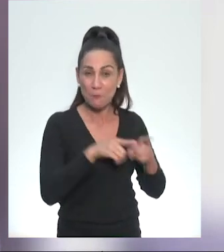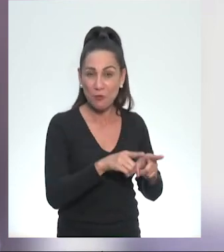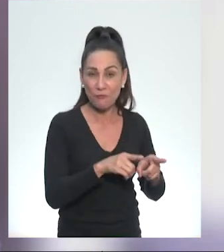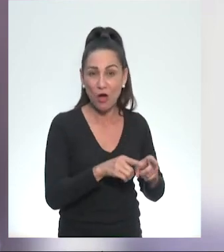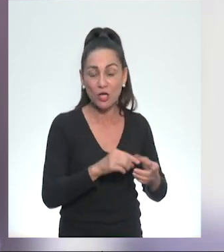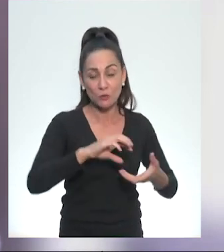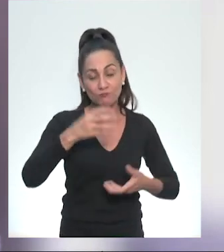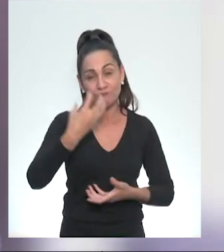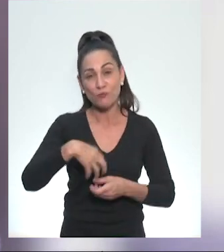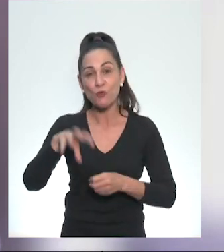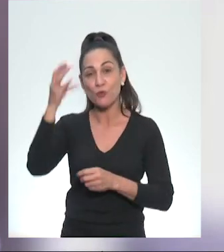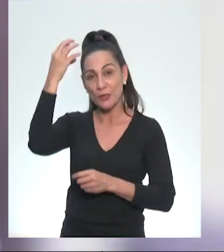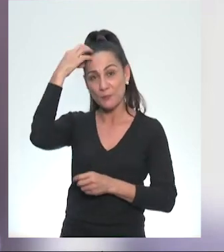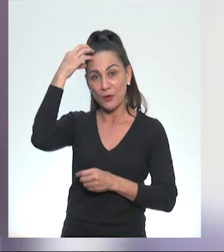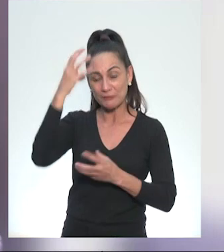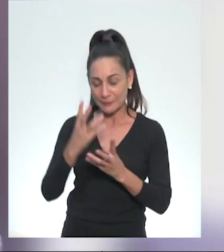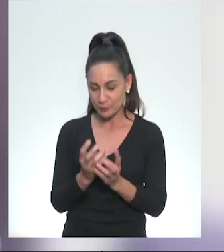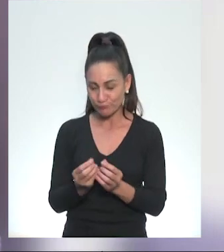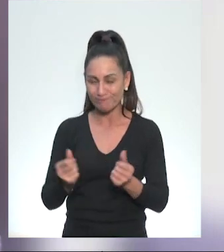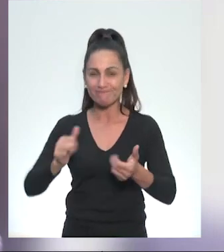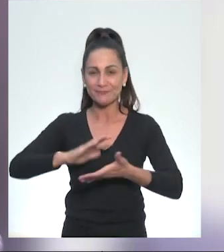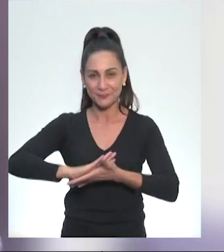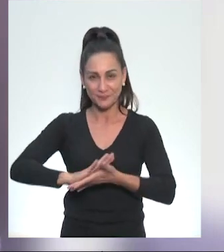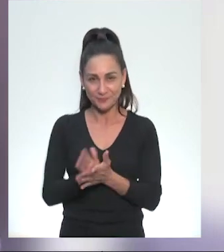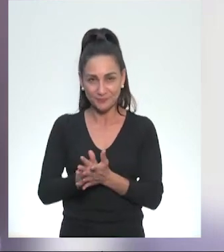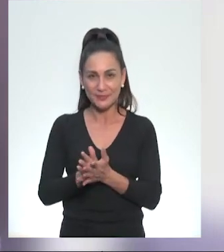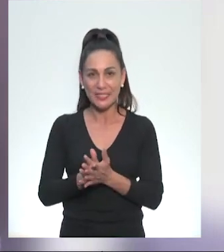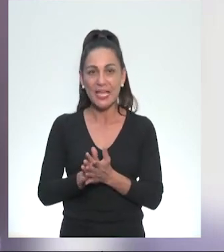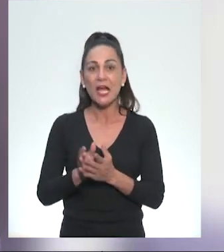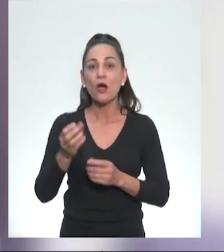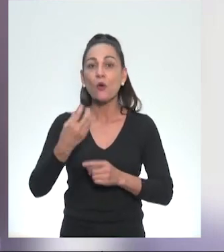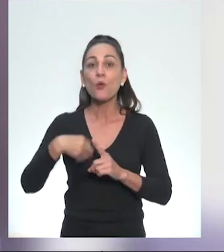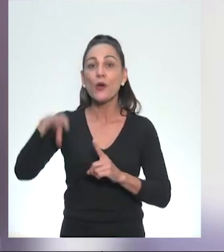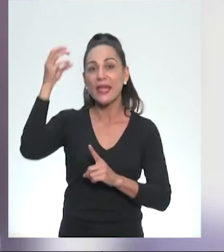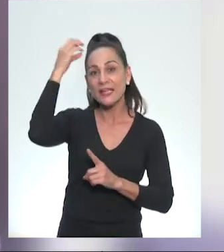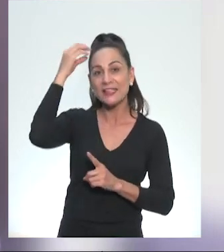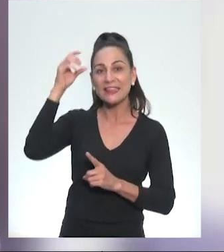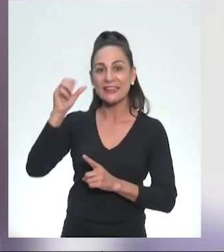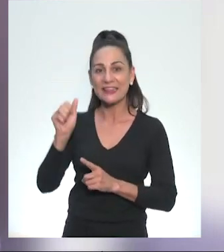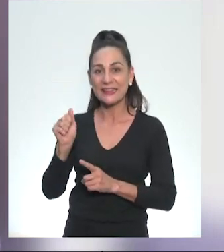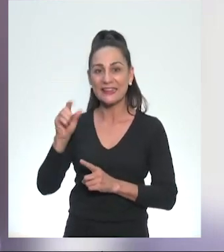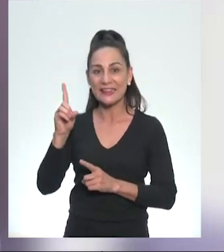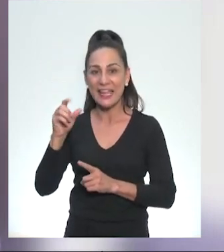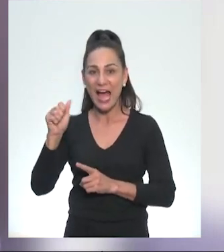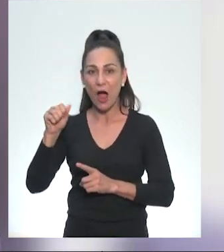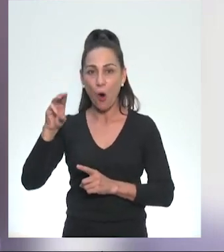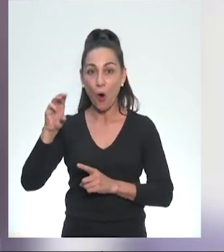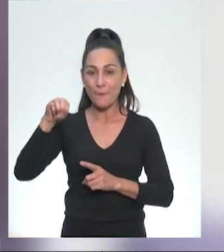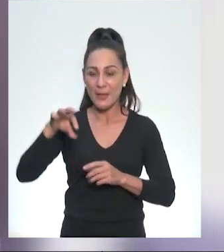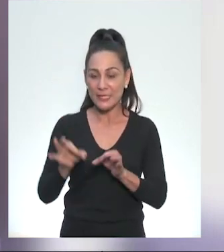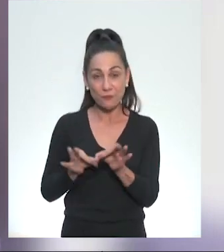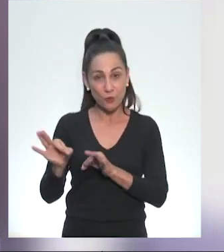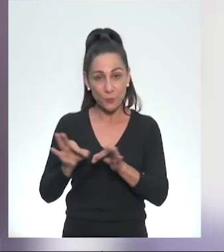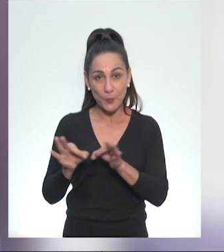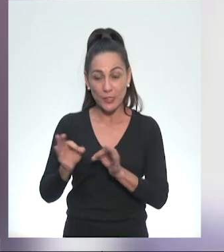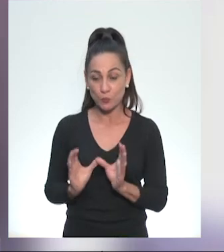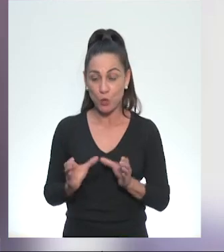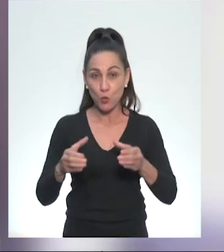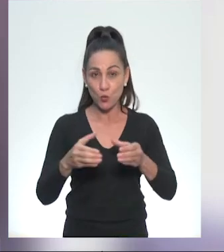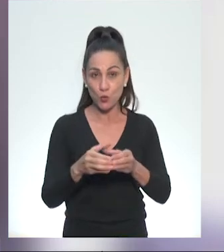império acabou sucumbindo. Bom, o reino de Daomé. Ele é formado aí em sua maioria pelo